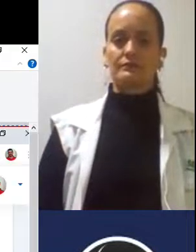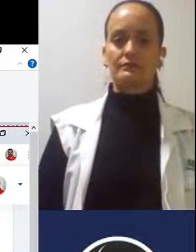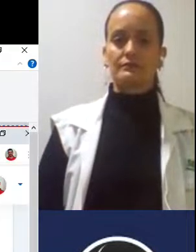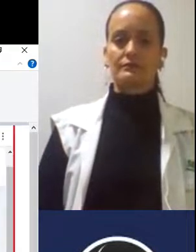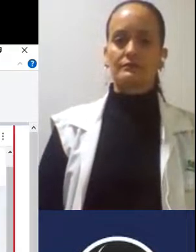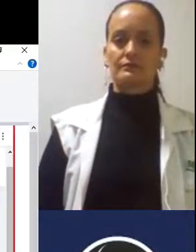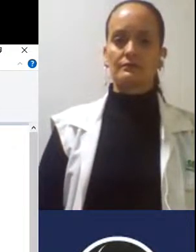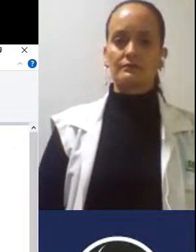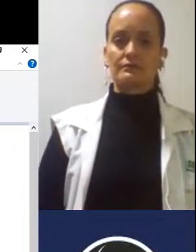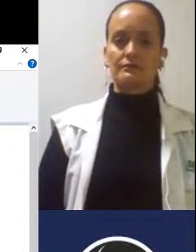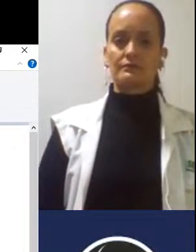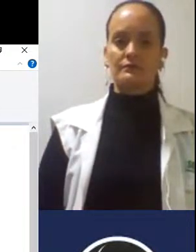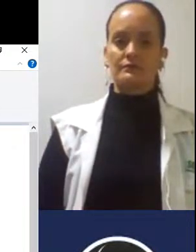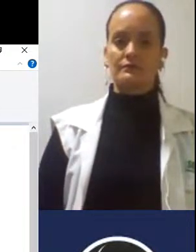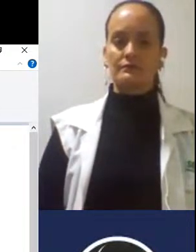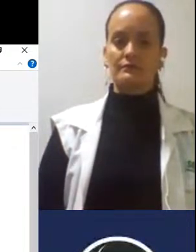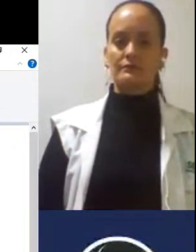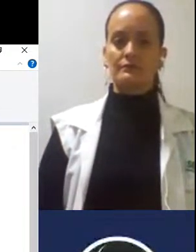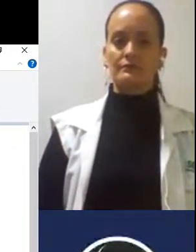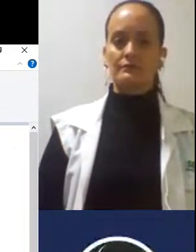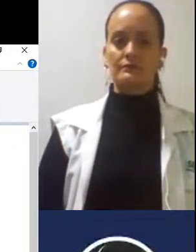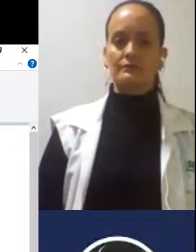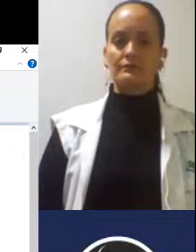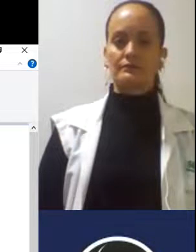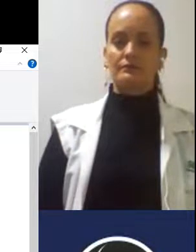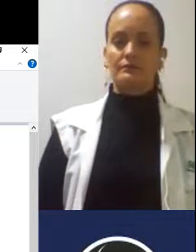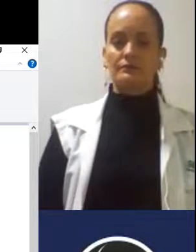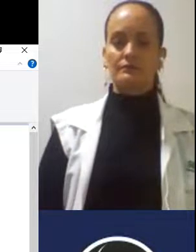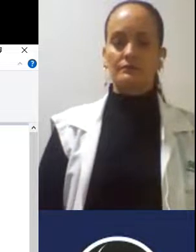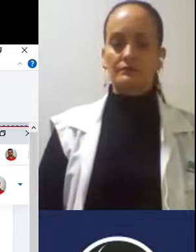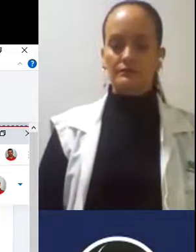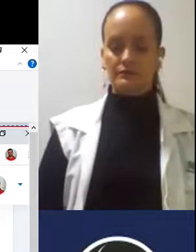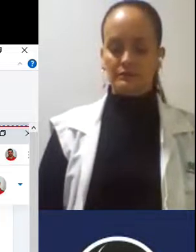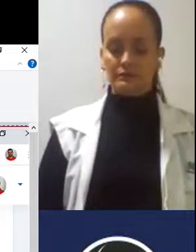definir melhor aí as coisas. Eu vou escrevendo aqui.